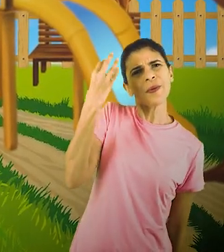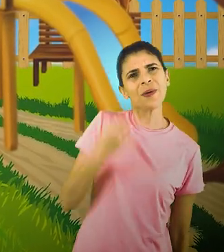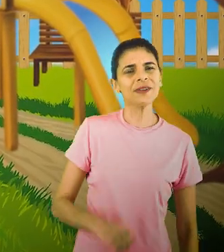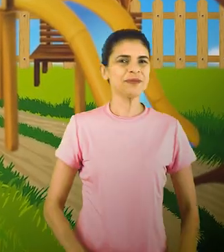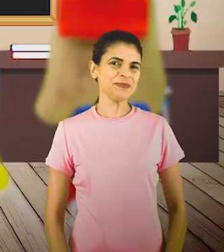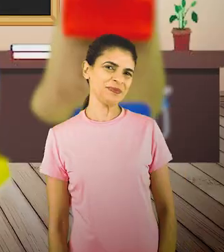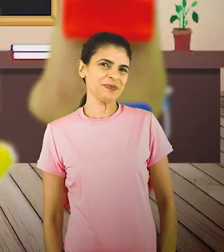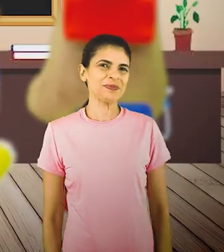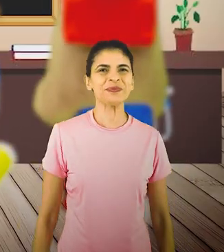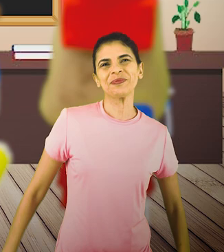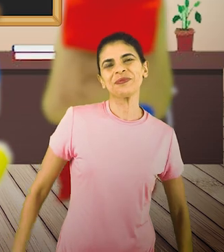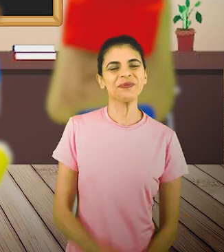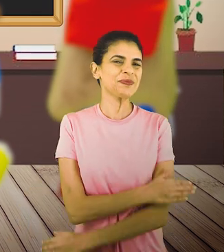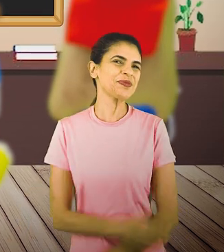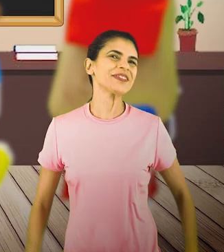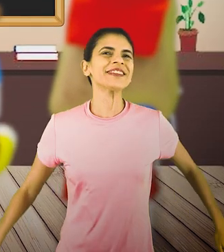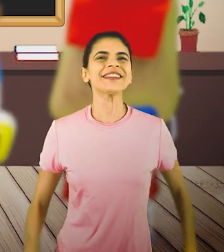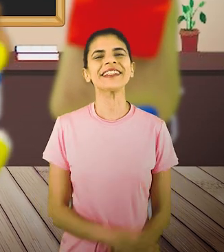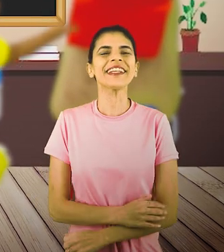e